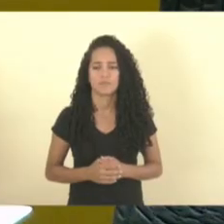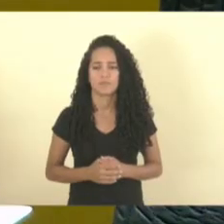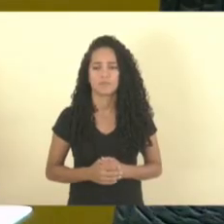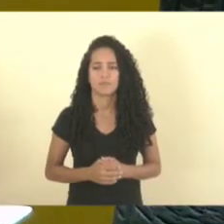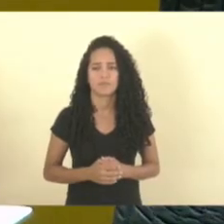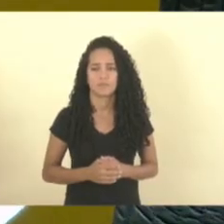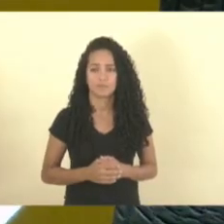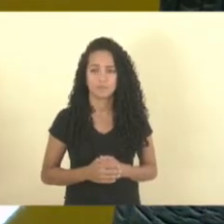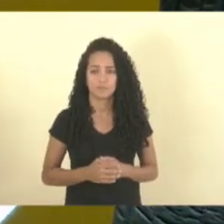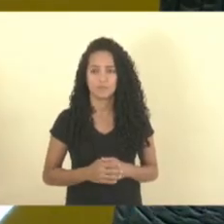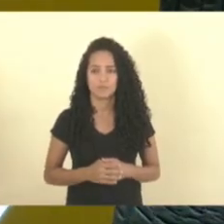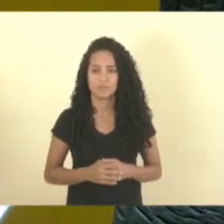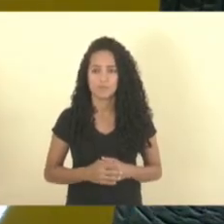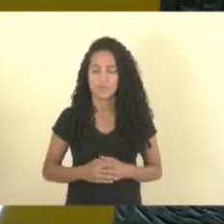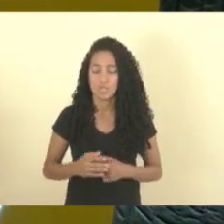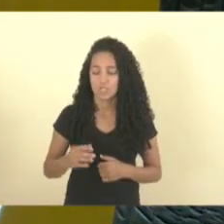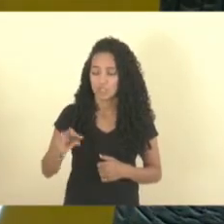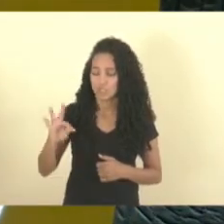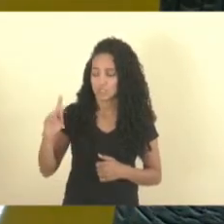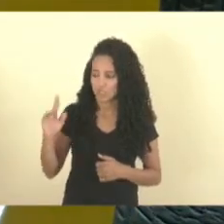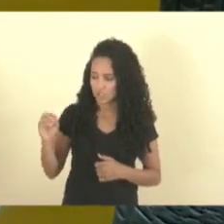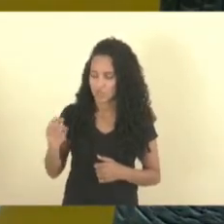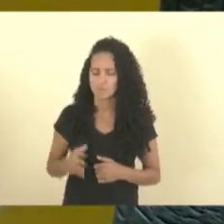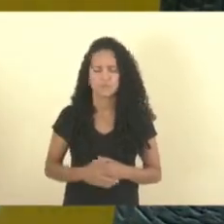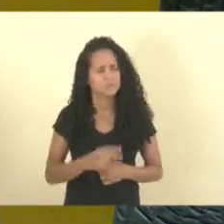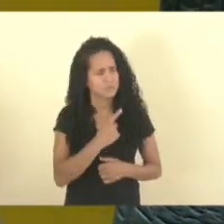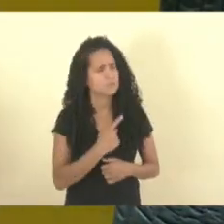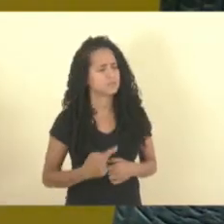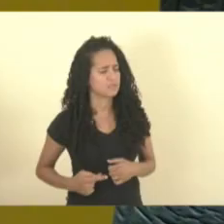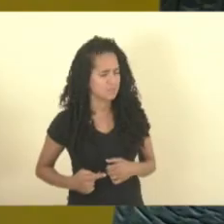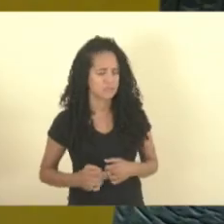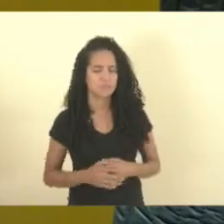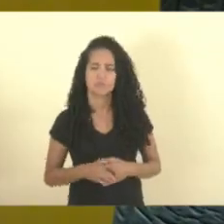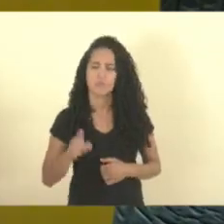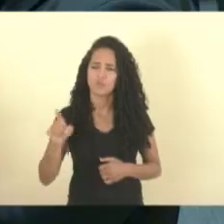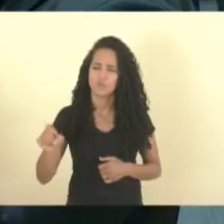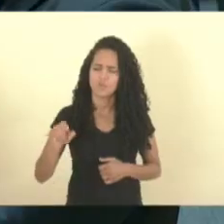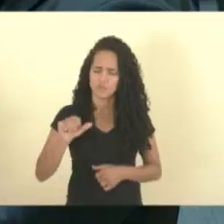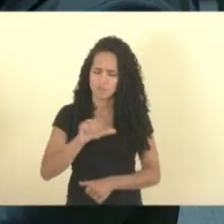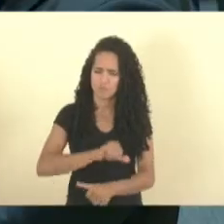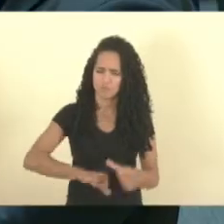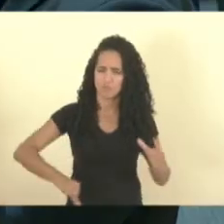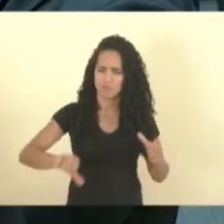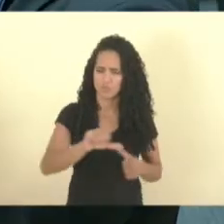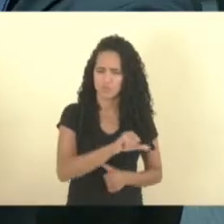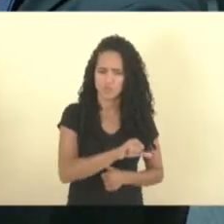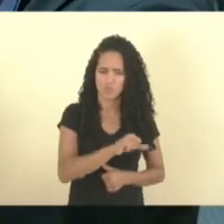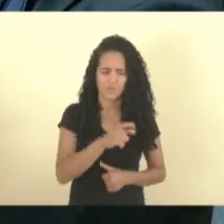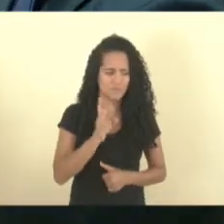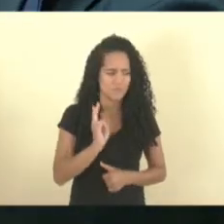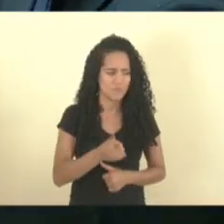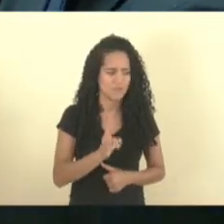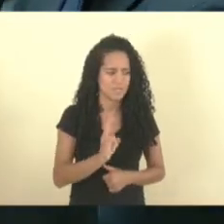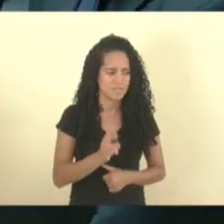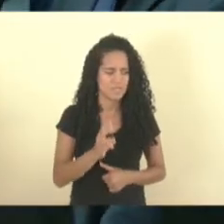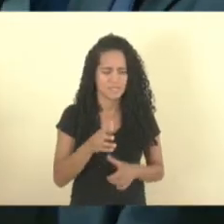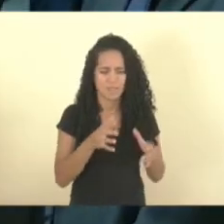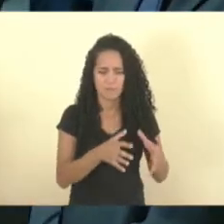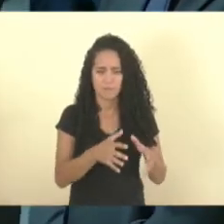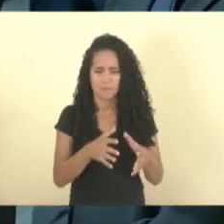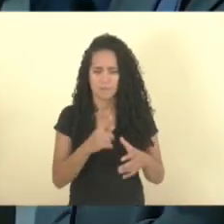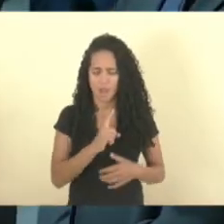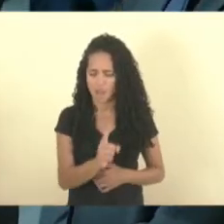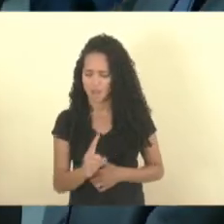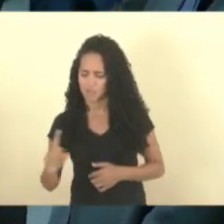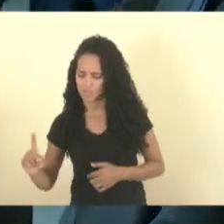Ô, Thiago. Thiago Rocha. Senhor presidente. Thiago, você mudou de lado, que você sempre esteve do lado de cá, agora passou para o lado de lá?